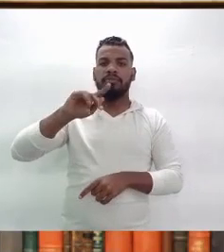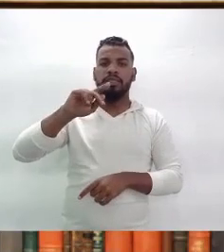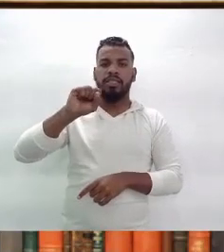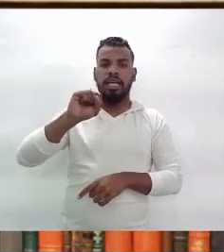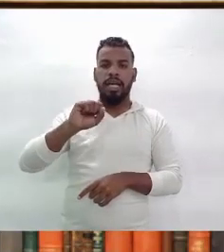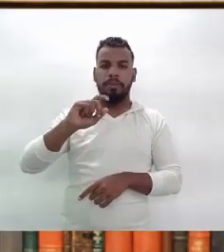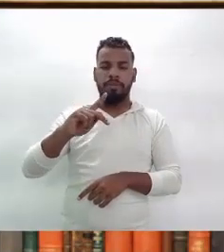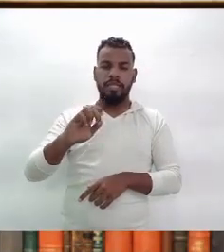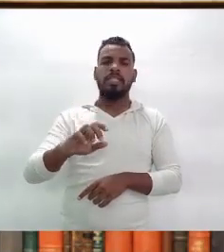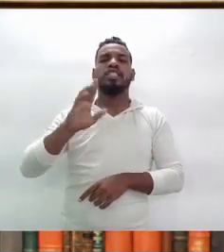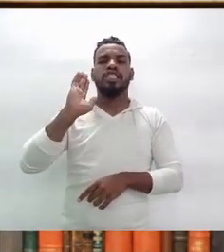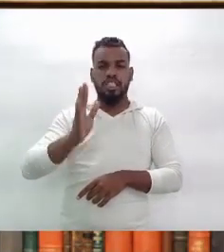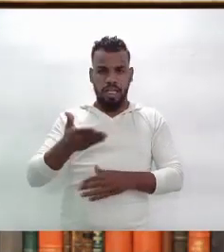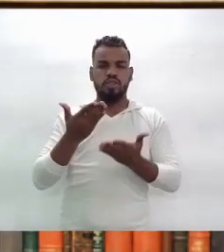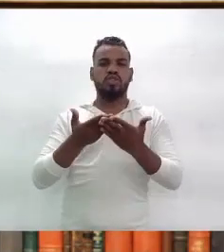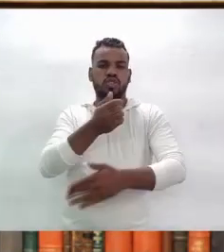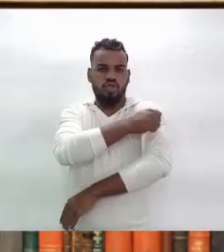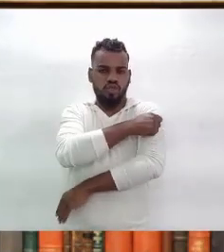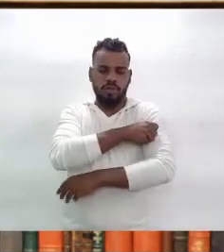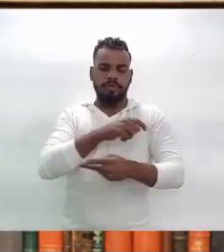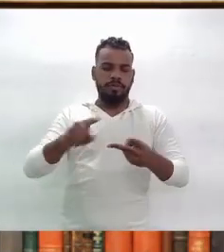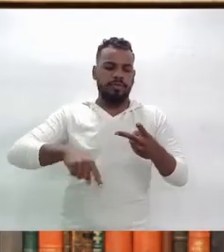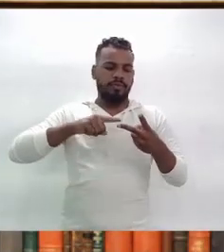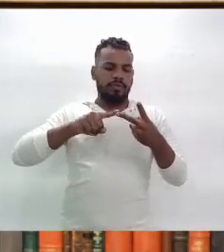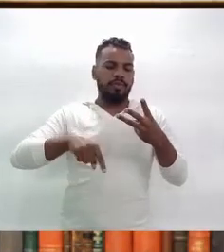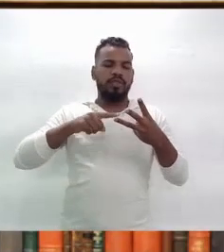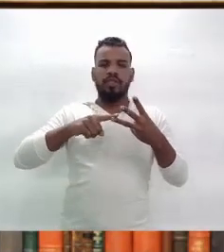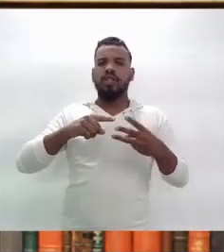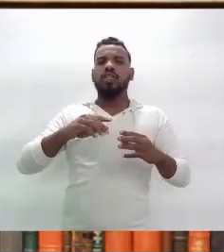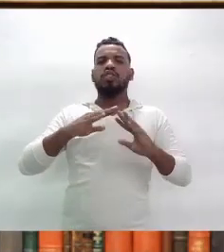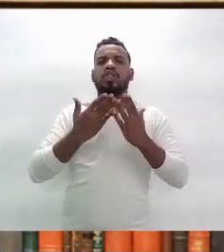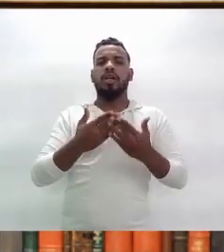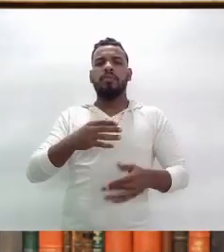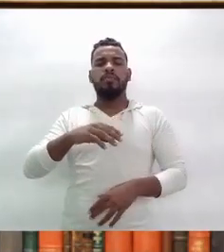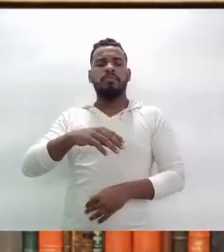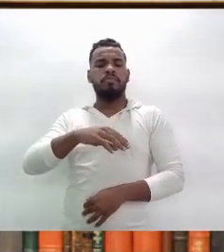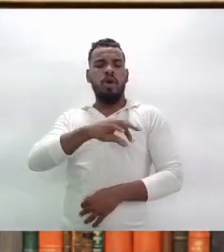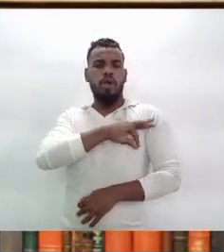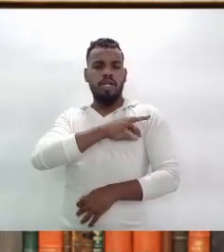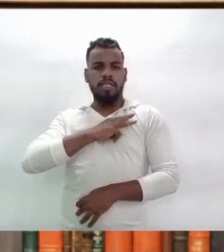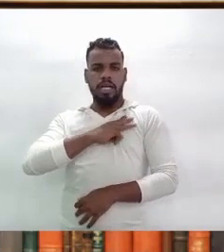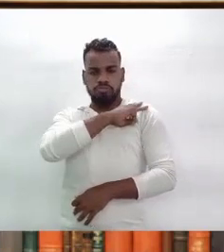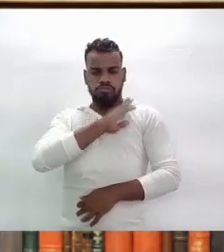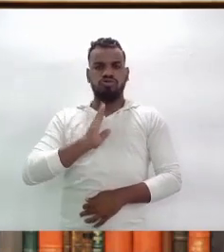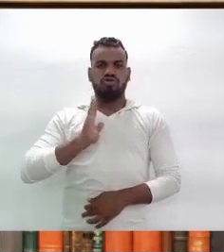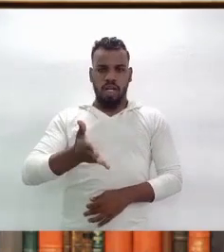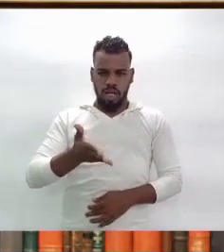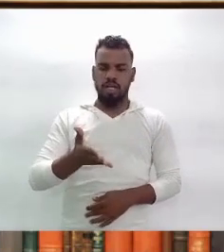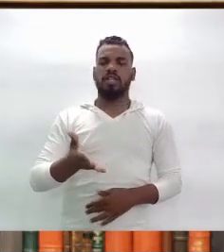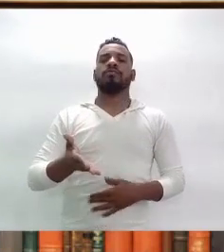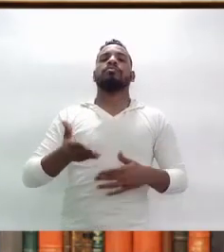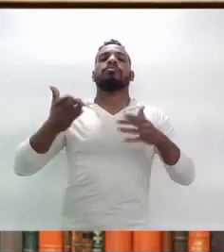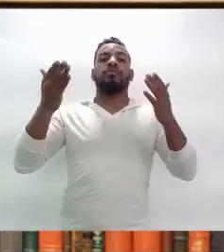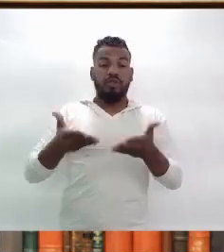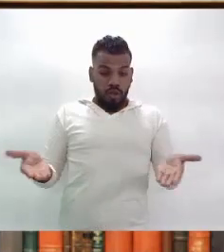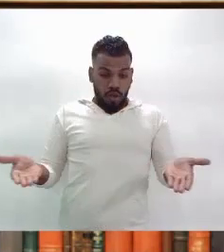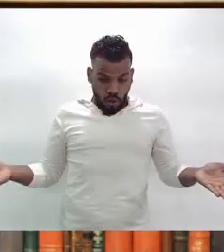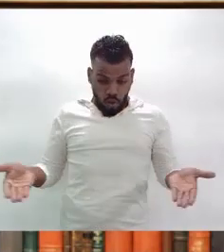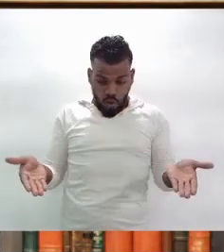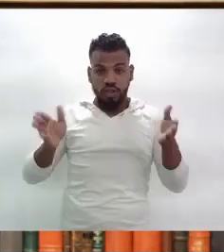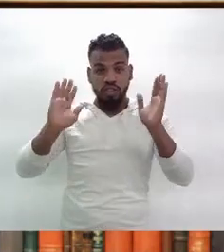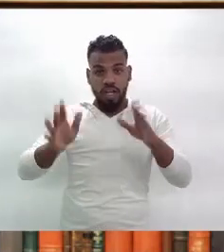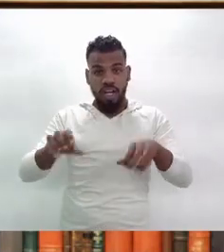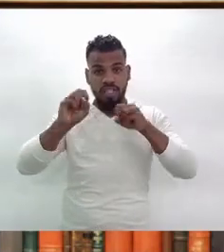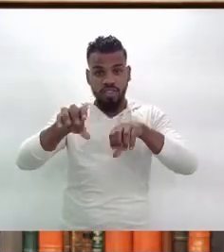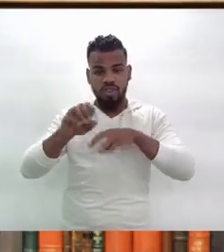Camões. Fui estudante de escola pública lá no Colégio da Polícia Militar. E também da universidade, né? E hoje já dei aula no